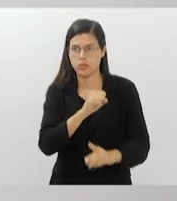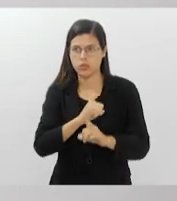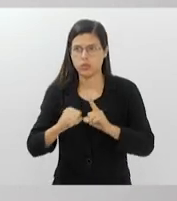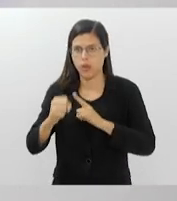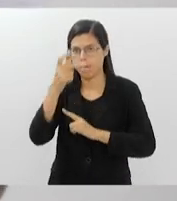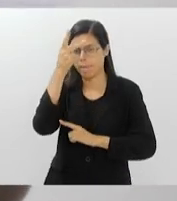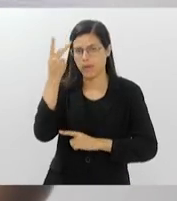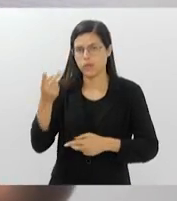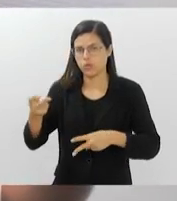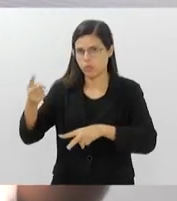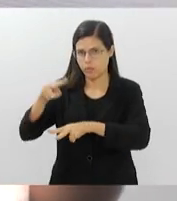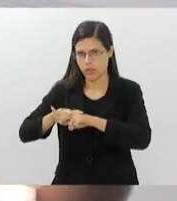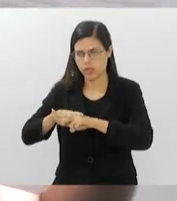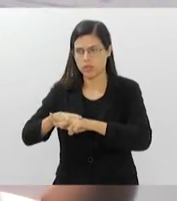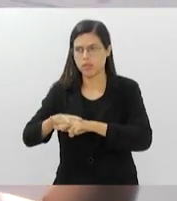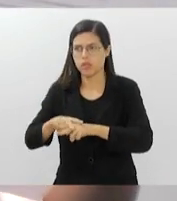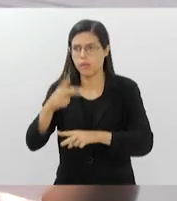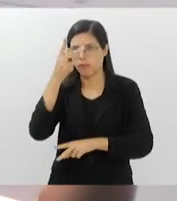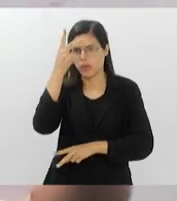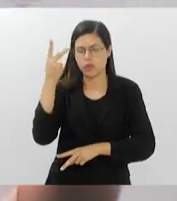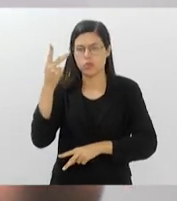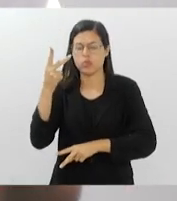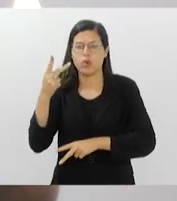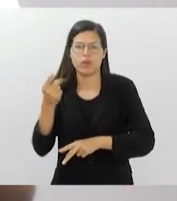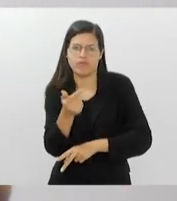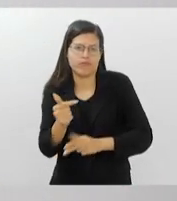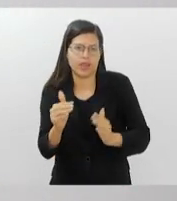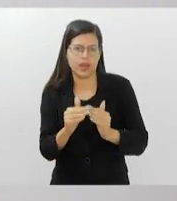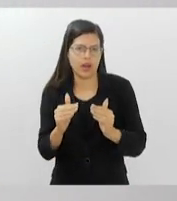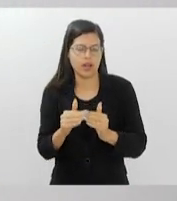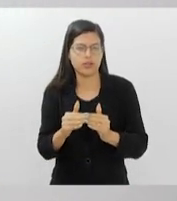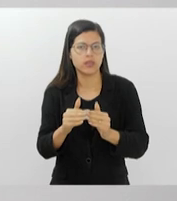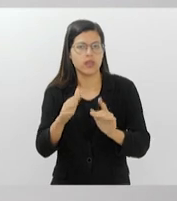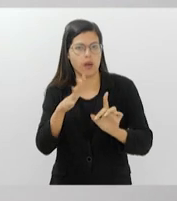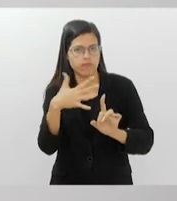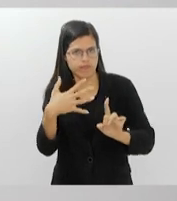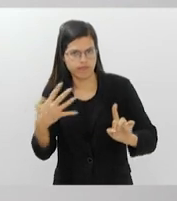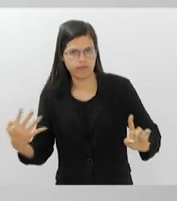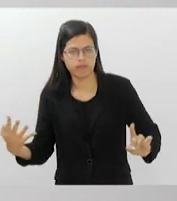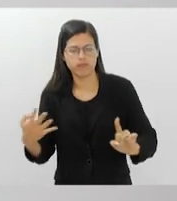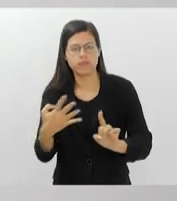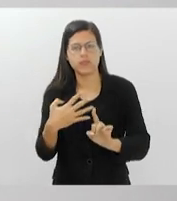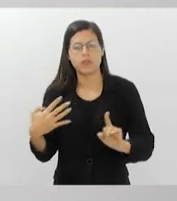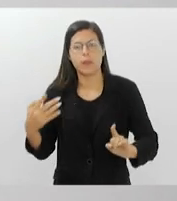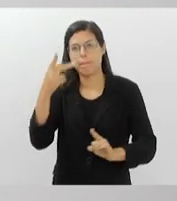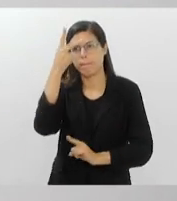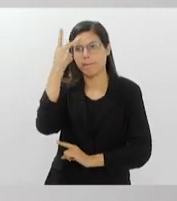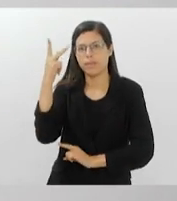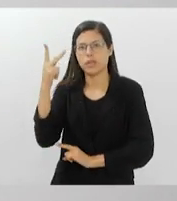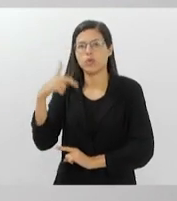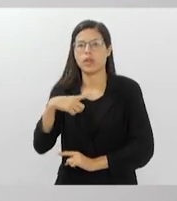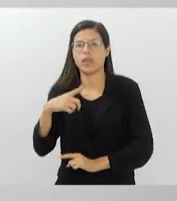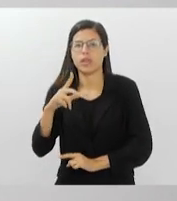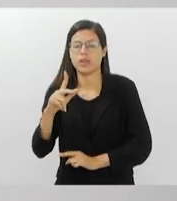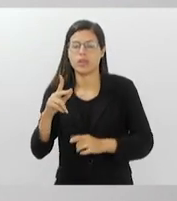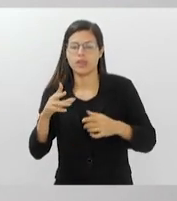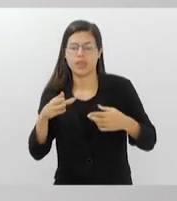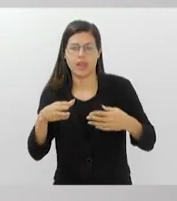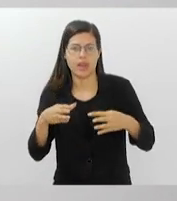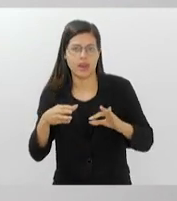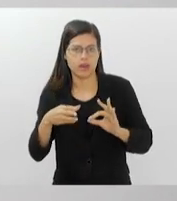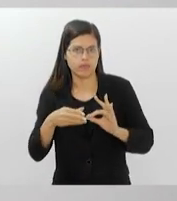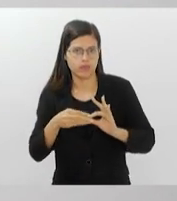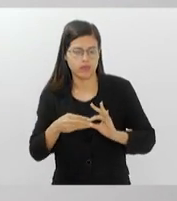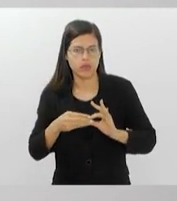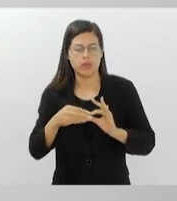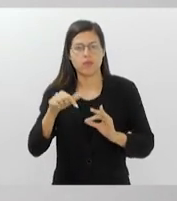privadas de liberdade em situação de rua população lgbtq a mais pessoas vivendo com HIV ou ides e Moradores de